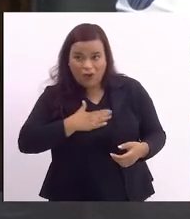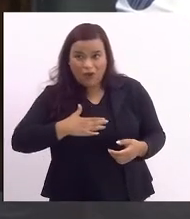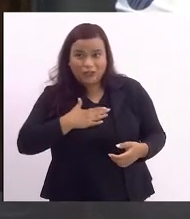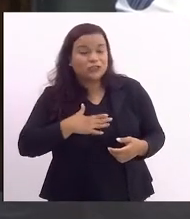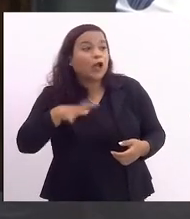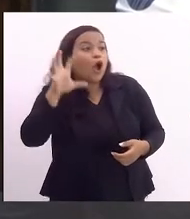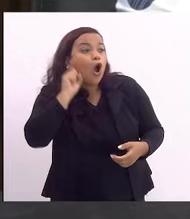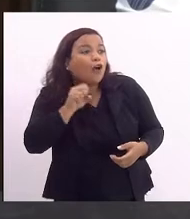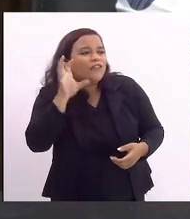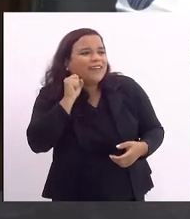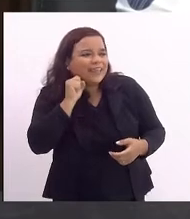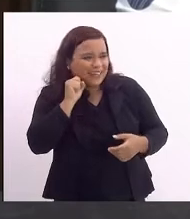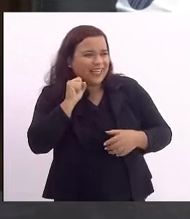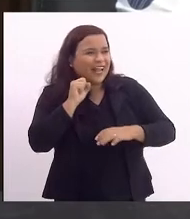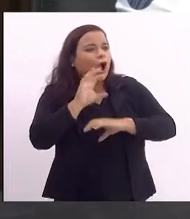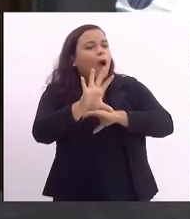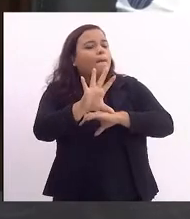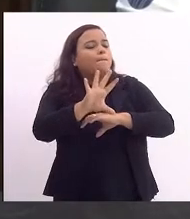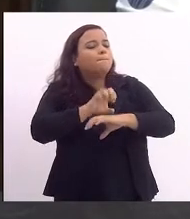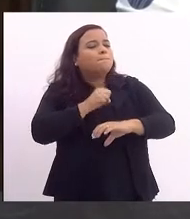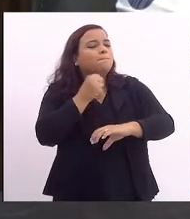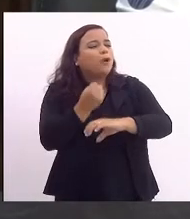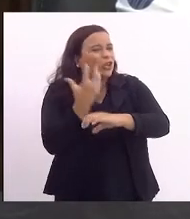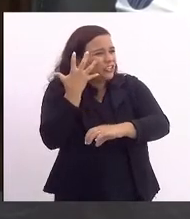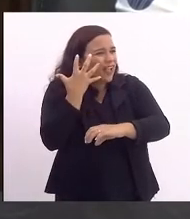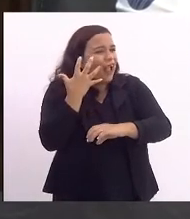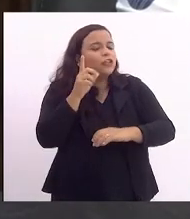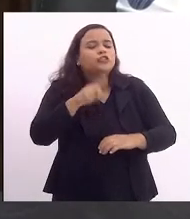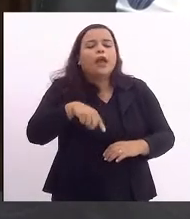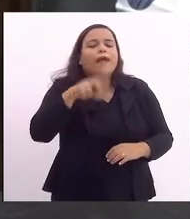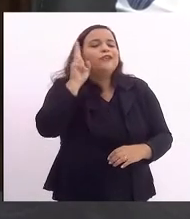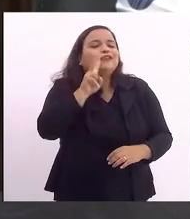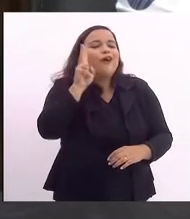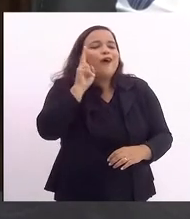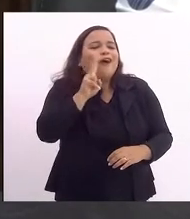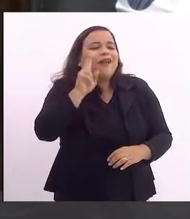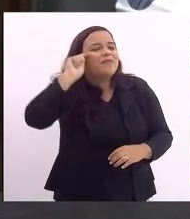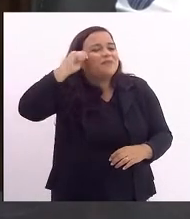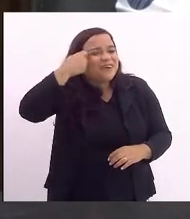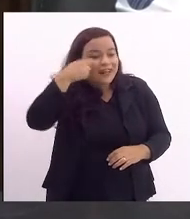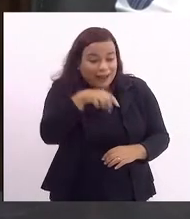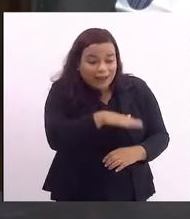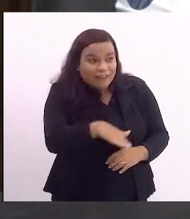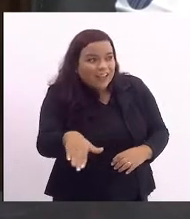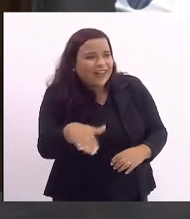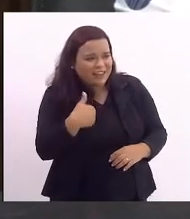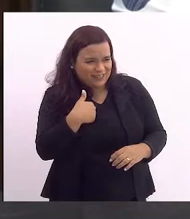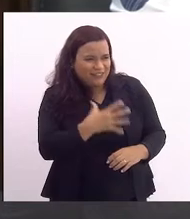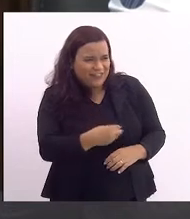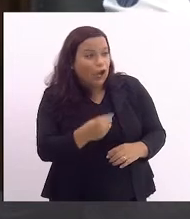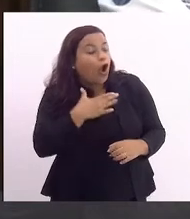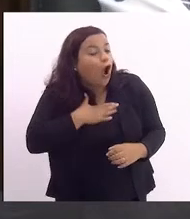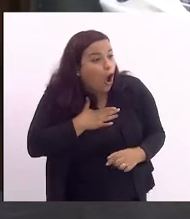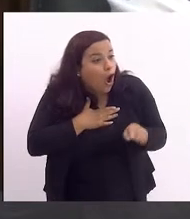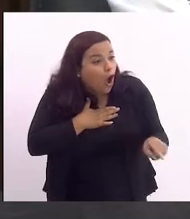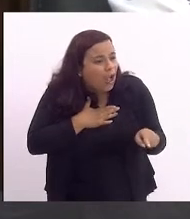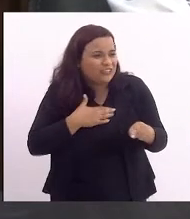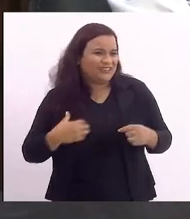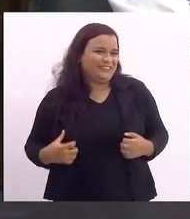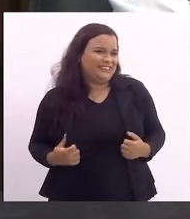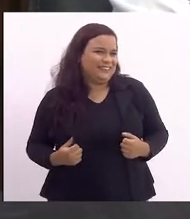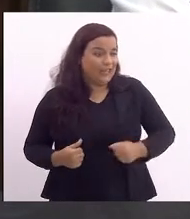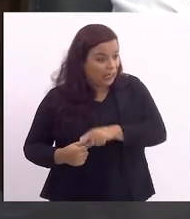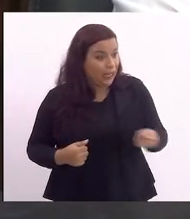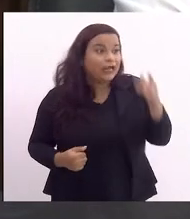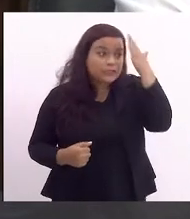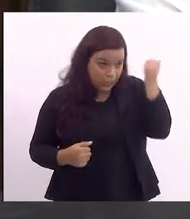por existir. E eles sabem falar por quê. Eles são os suspeitos padrão, mas eles também sabem falar porque eles não